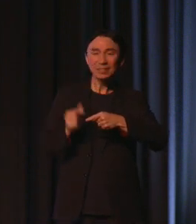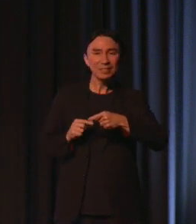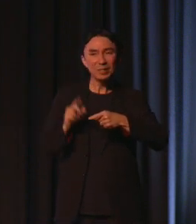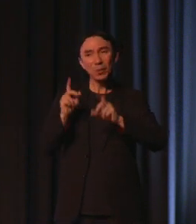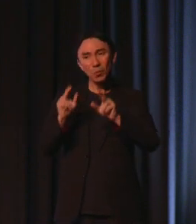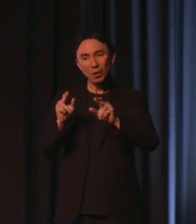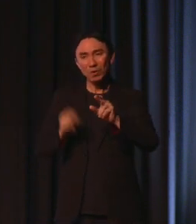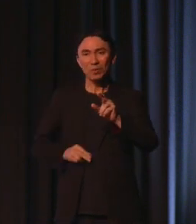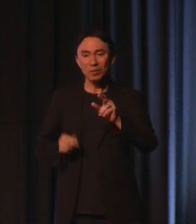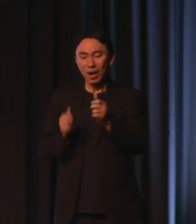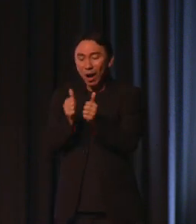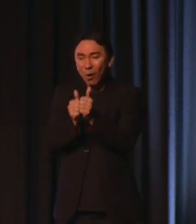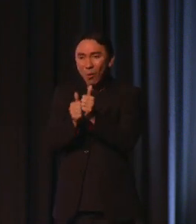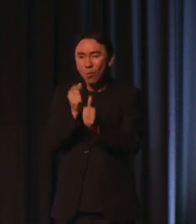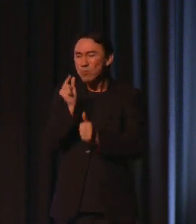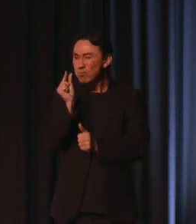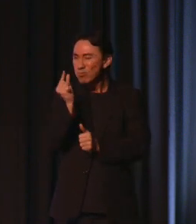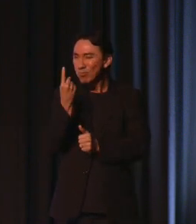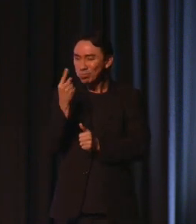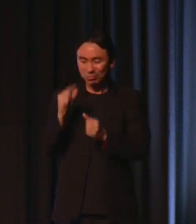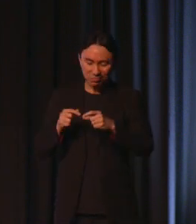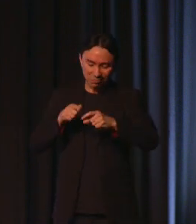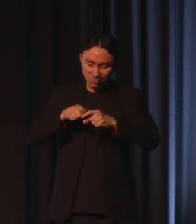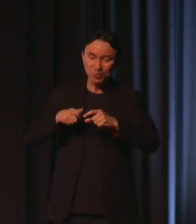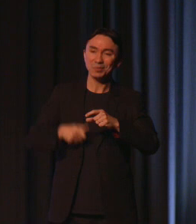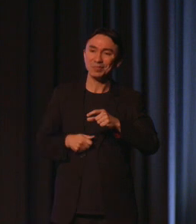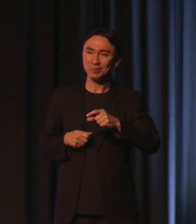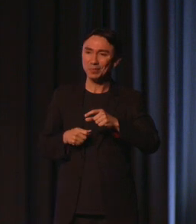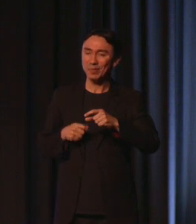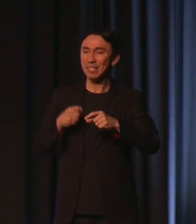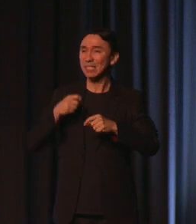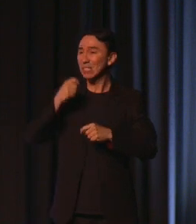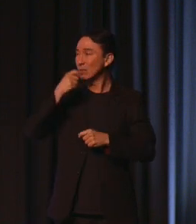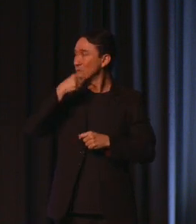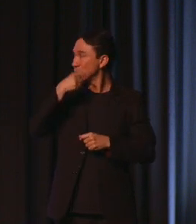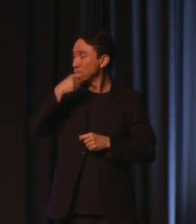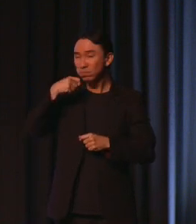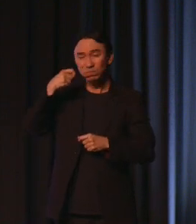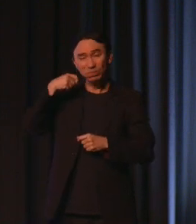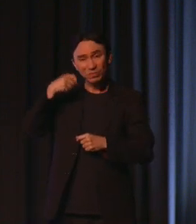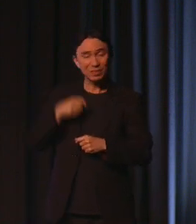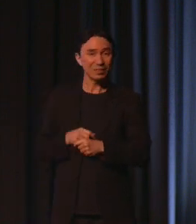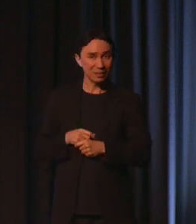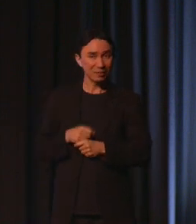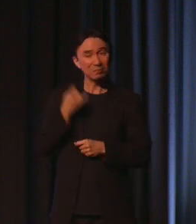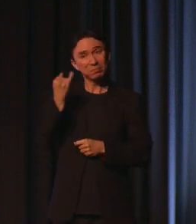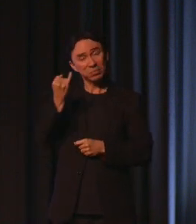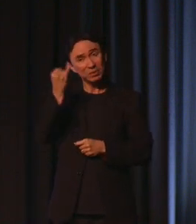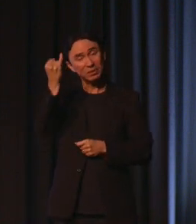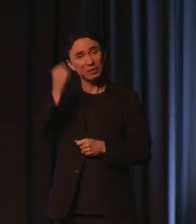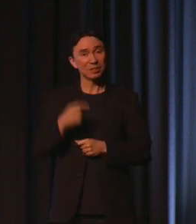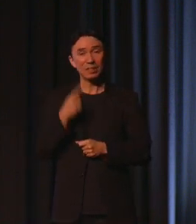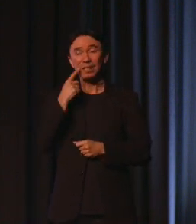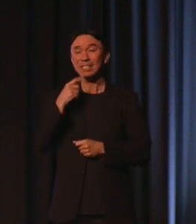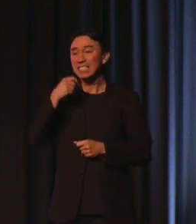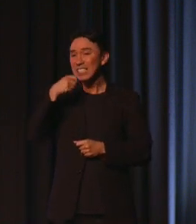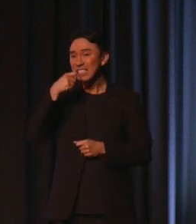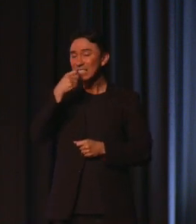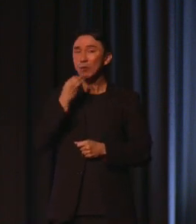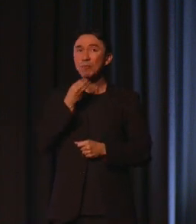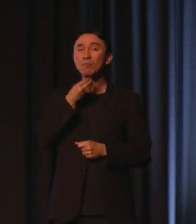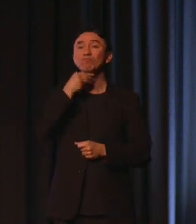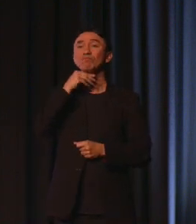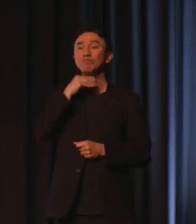anos de idade. E aos 2 anos isso é muito importante, porque ela vai deglutir essa pasta de dente,